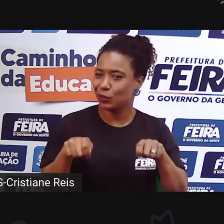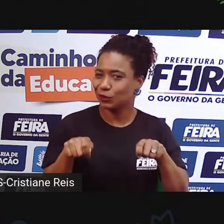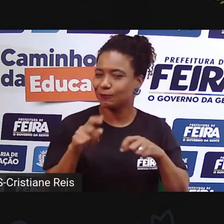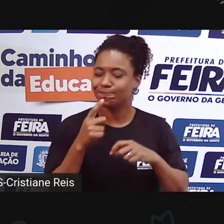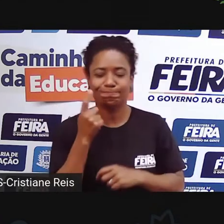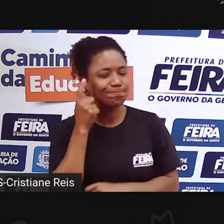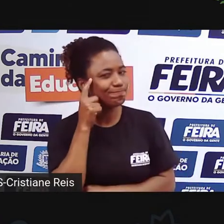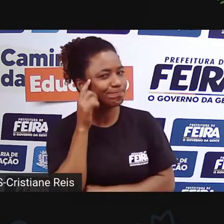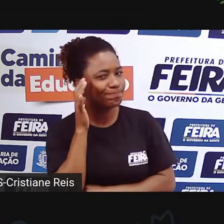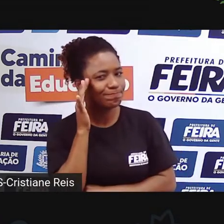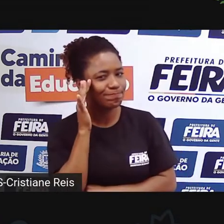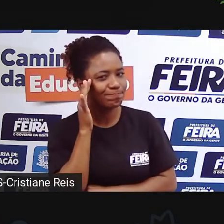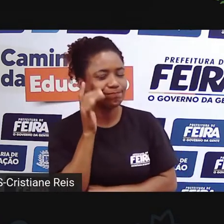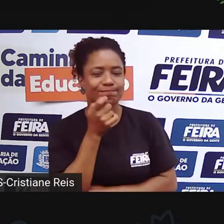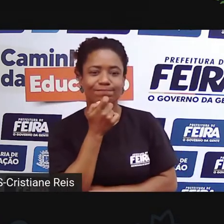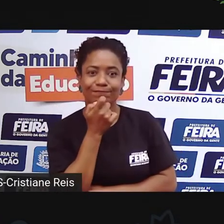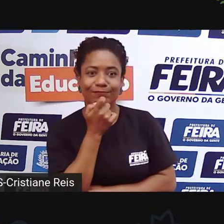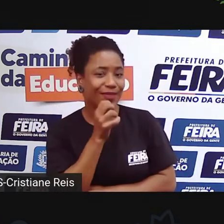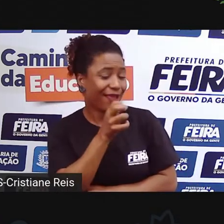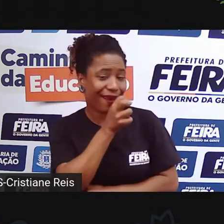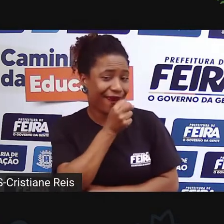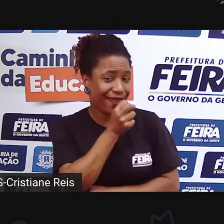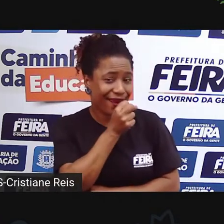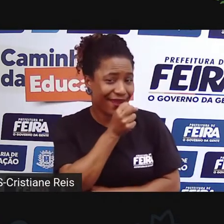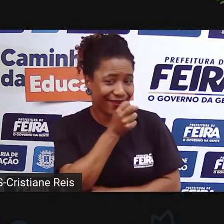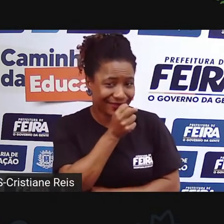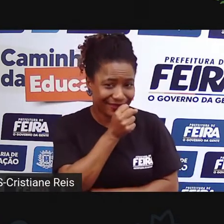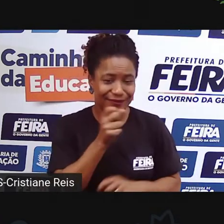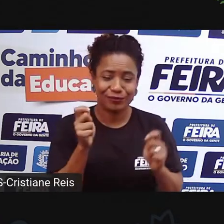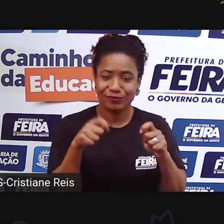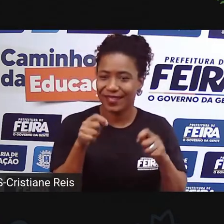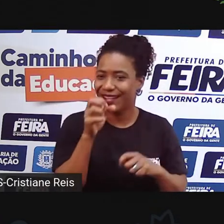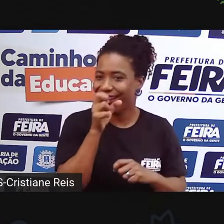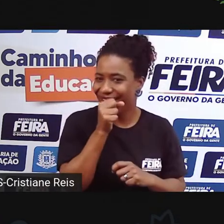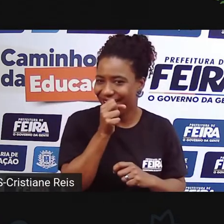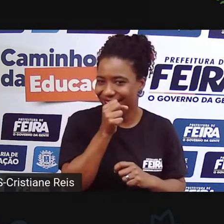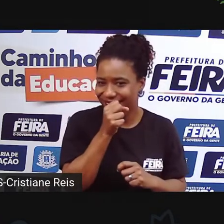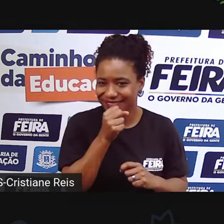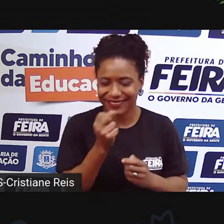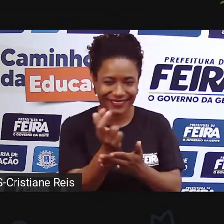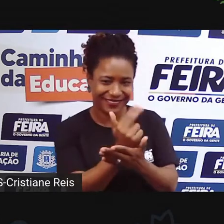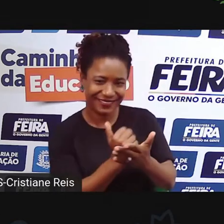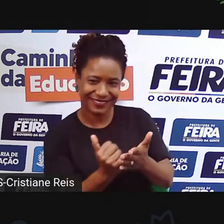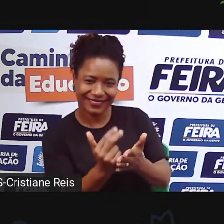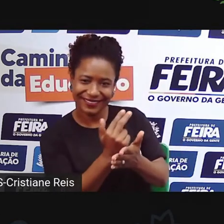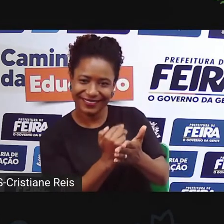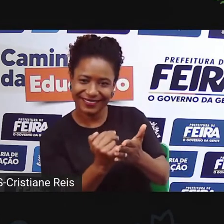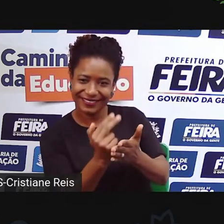deixe-me pensar, uma laranja, por exemplo. Vou desenhar aqui uma laranja.